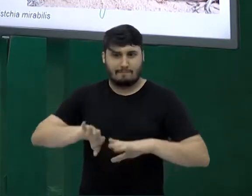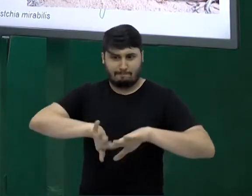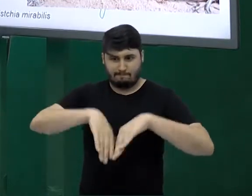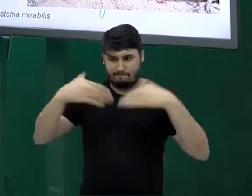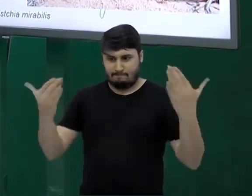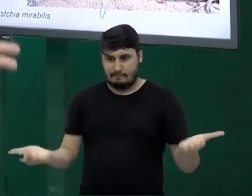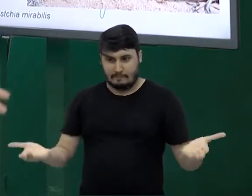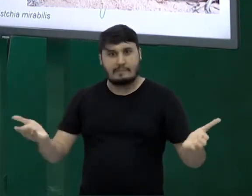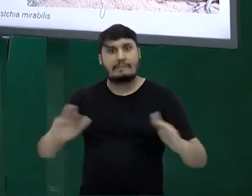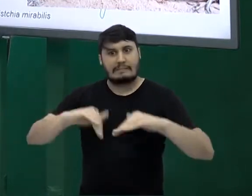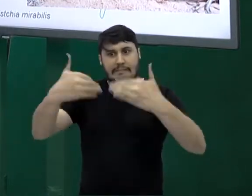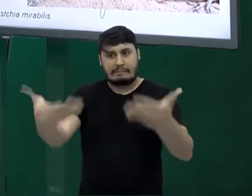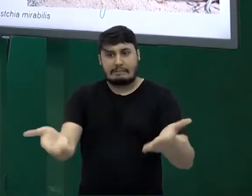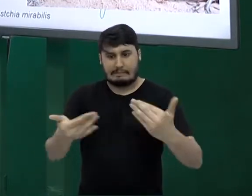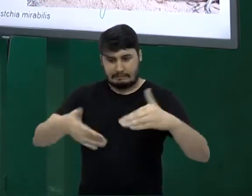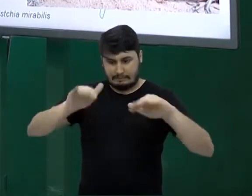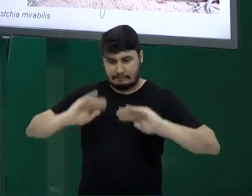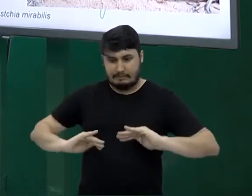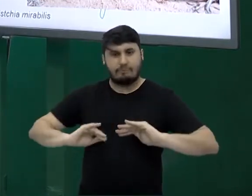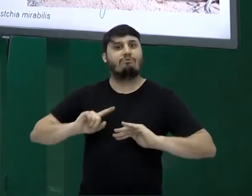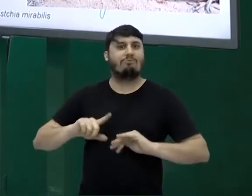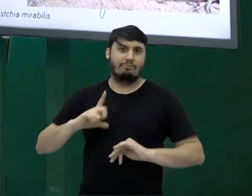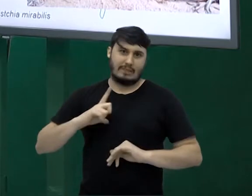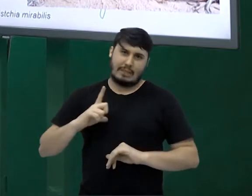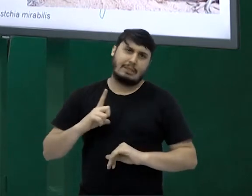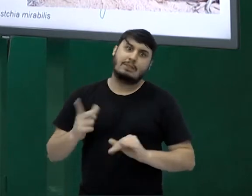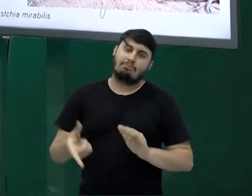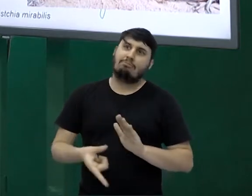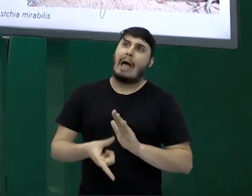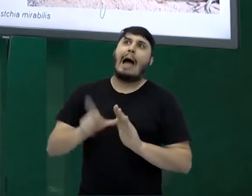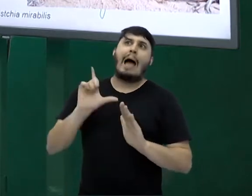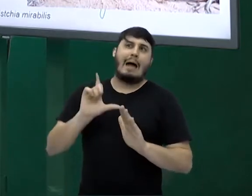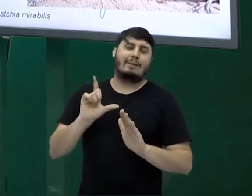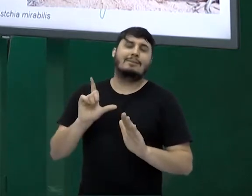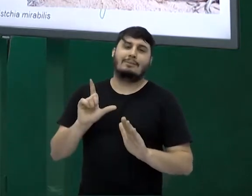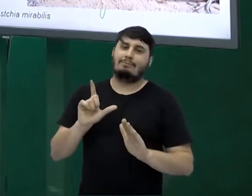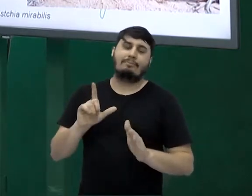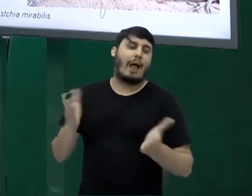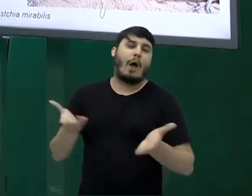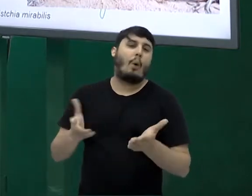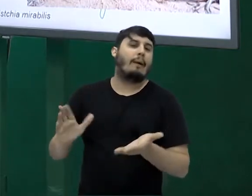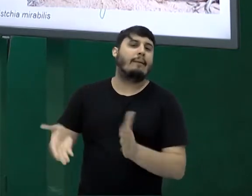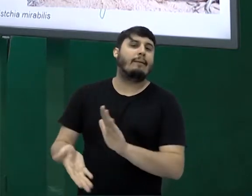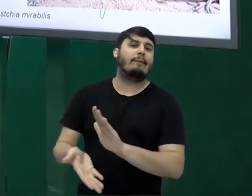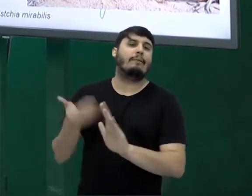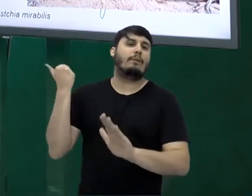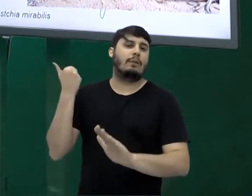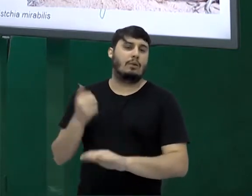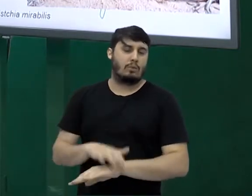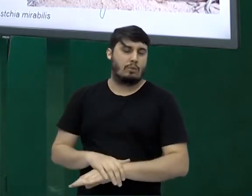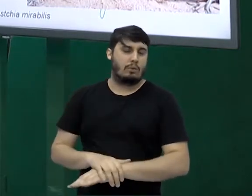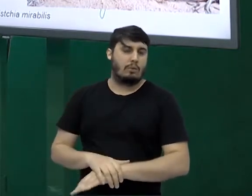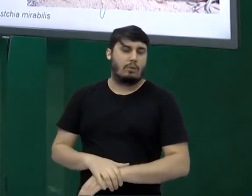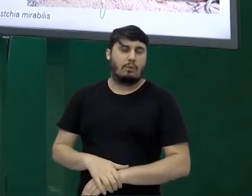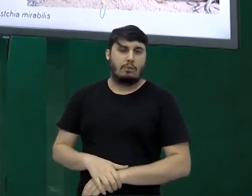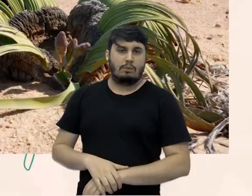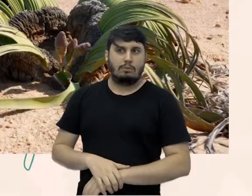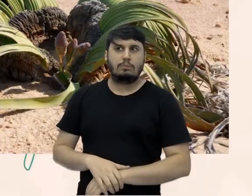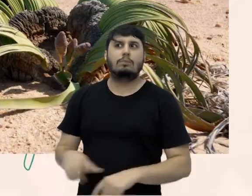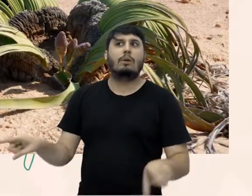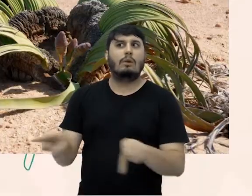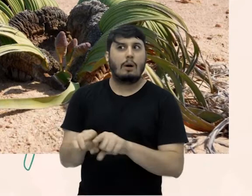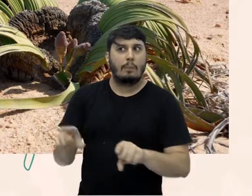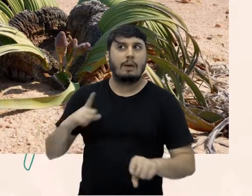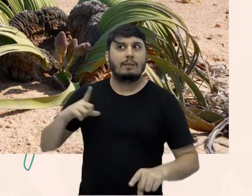ideia maluca de botar uma planta daquela no meio do corredor das pessoas, mas, enfim, tava lá, tá? Você tem as